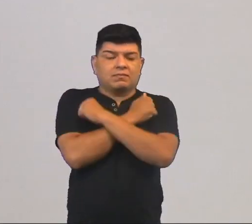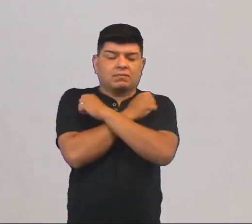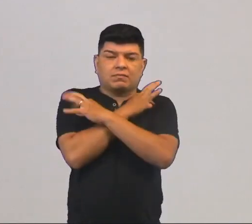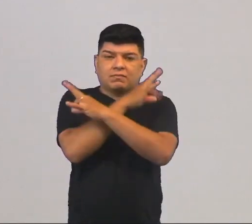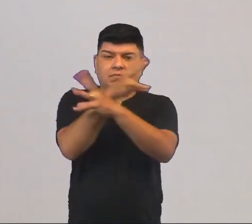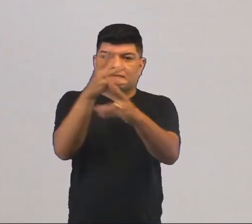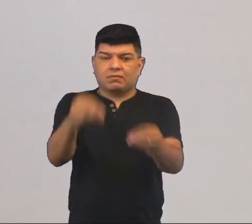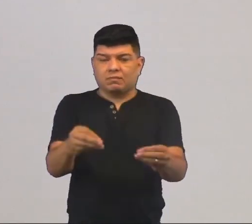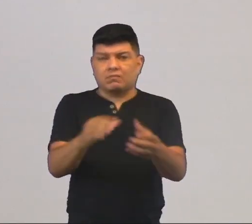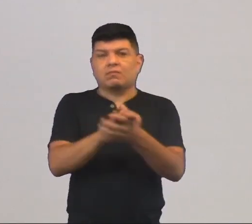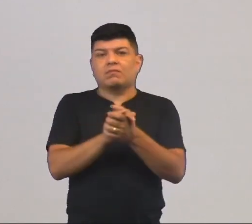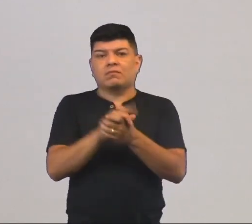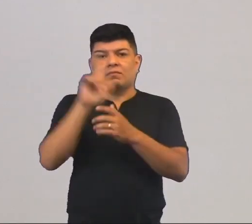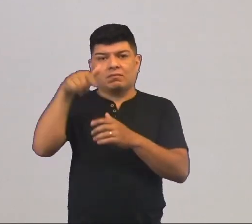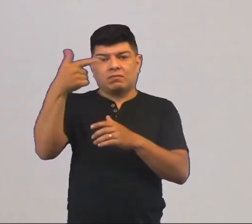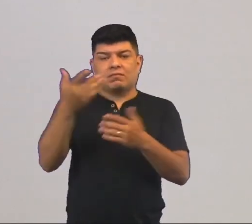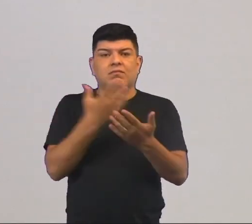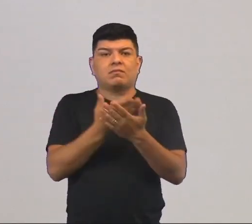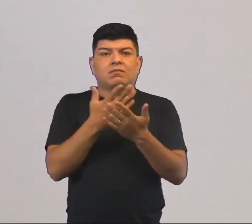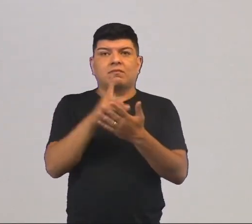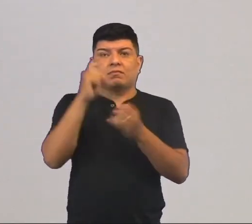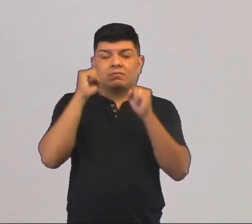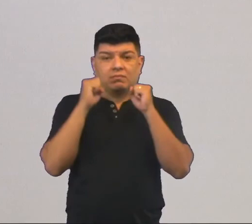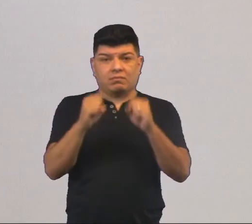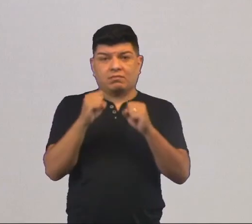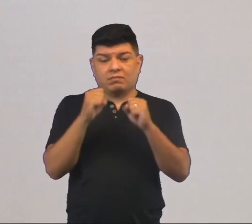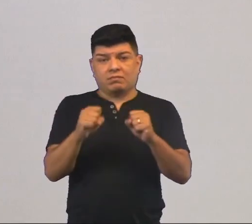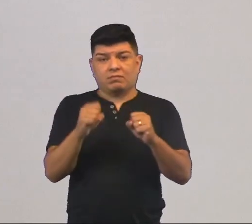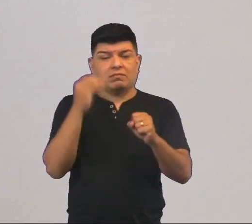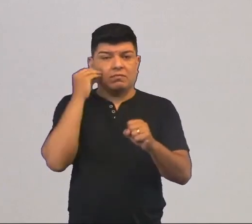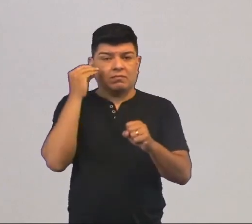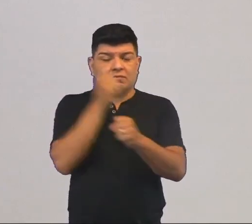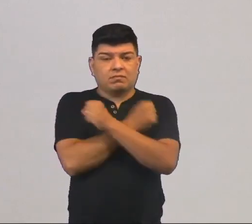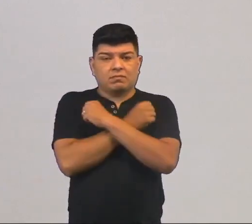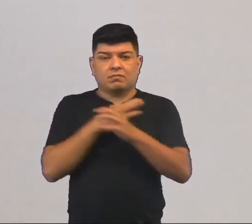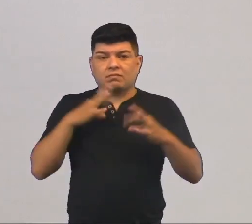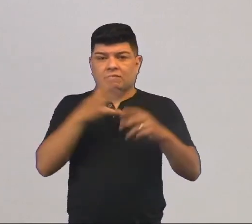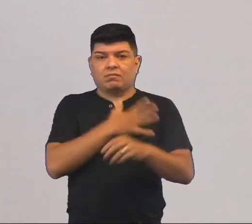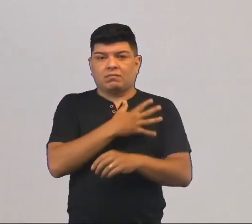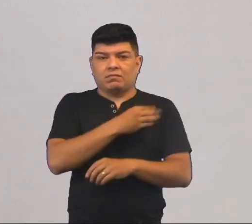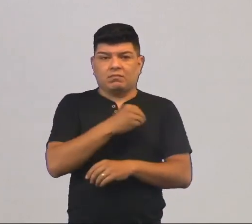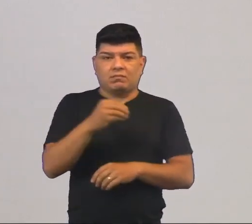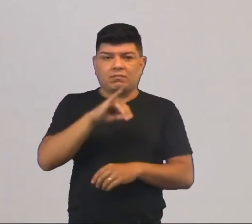forte abraço a todos, até a próxima, se Deus permitir, e um beijo, um abraço para